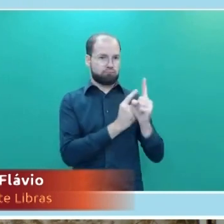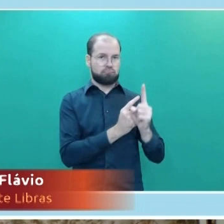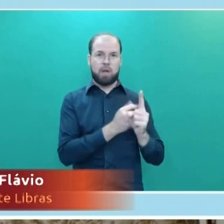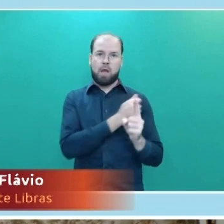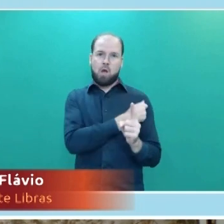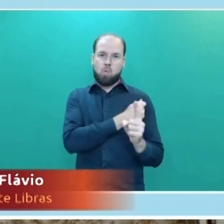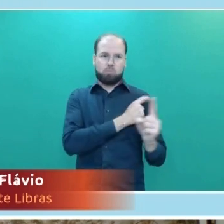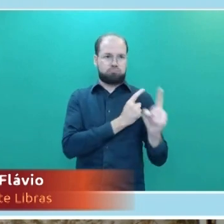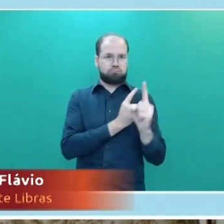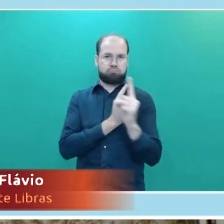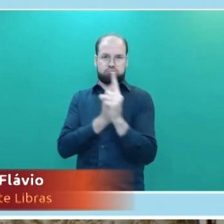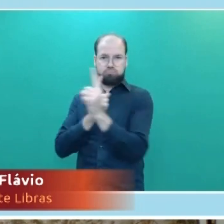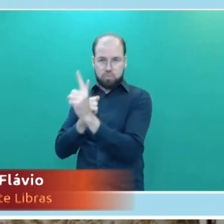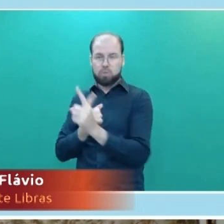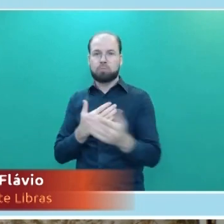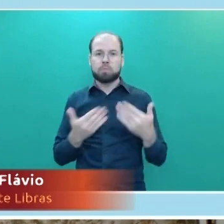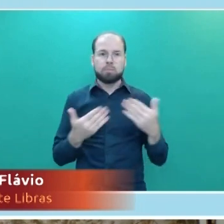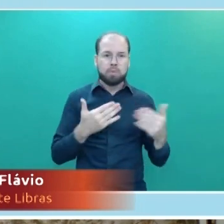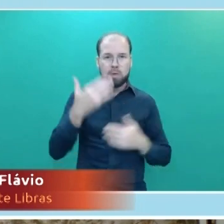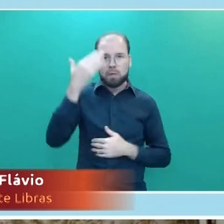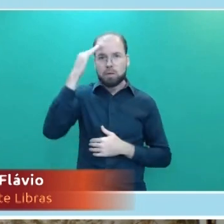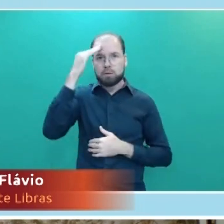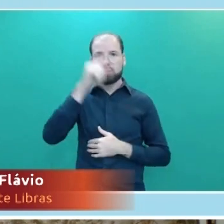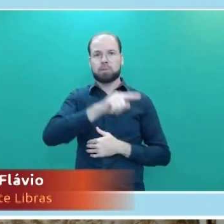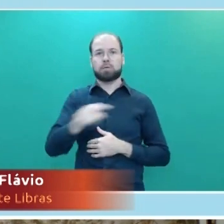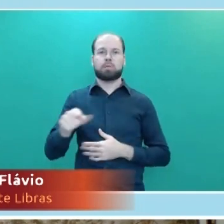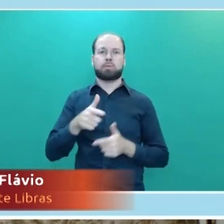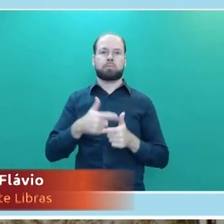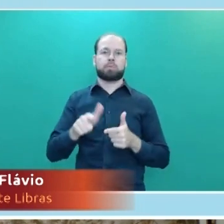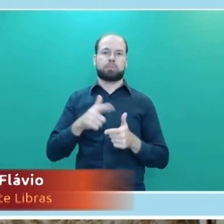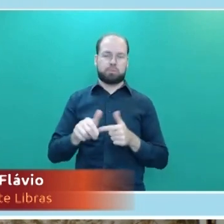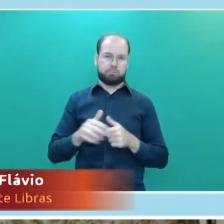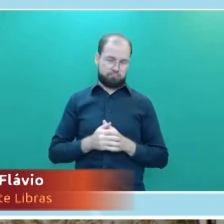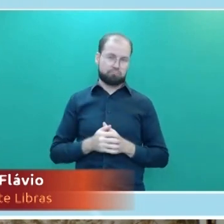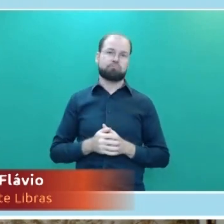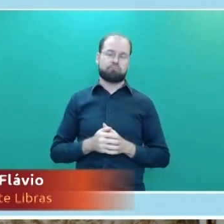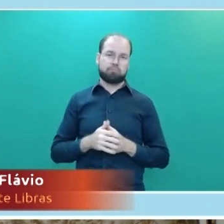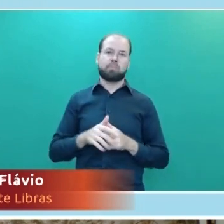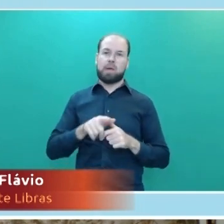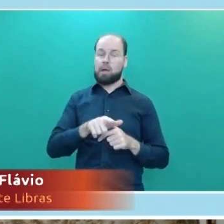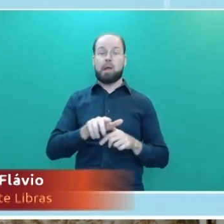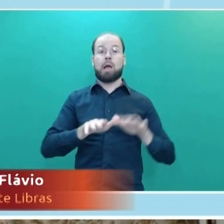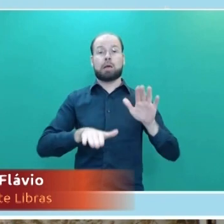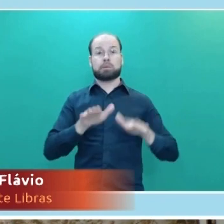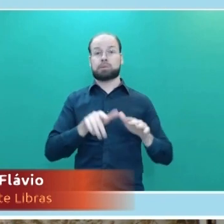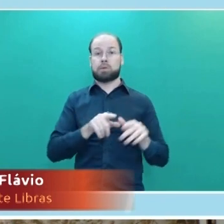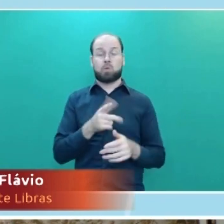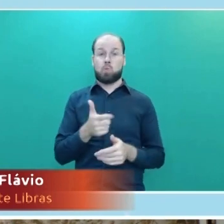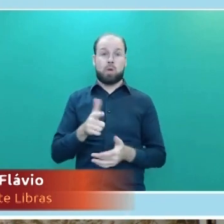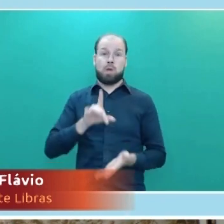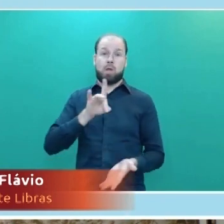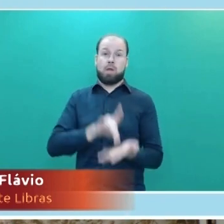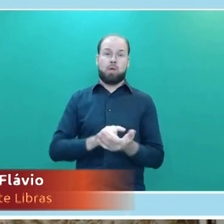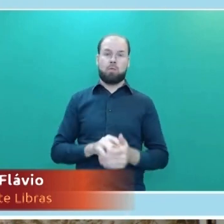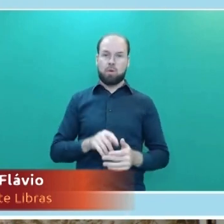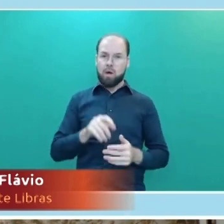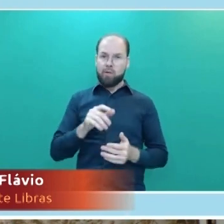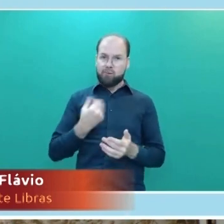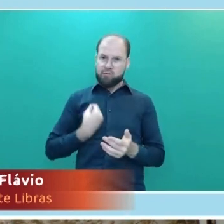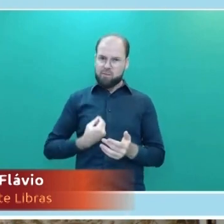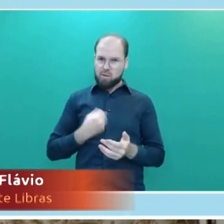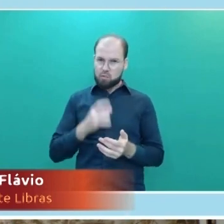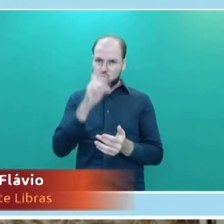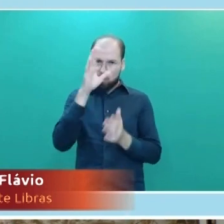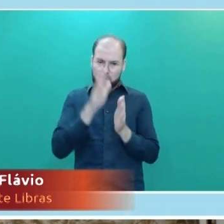problemas, porque todo mundo tem um imponderável, né? O imponderável da vida real. A vida não cabe numa cartilha.